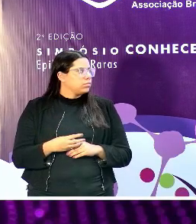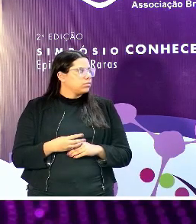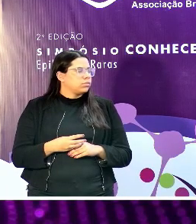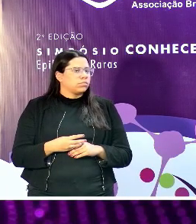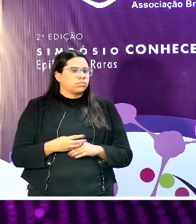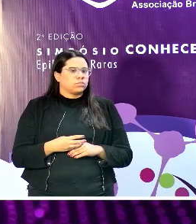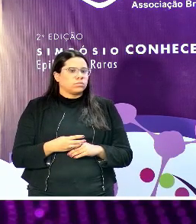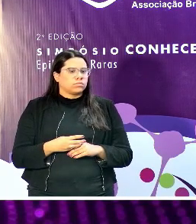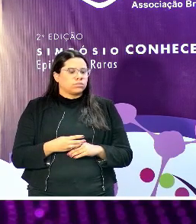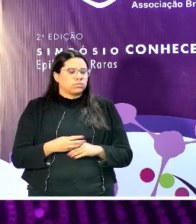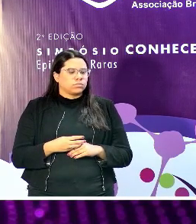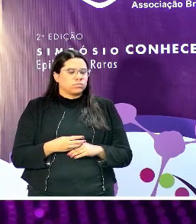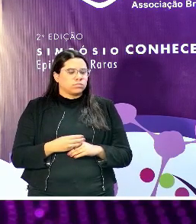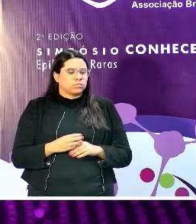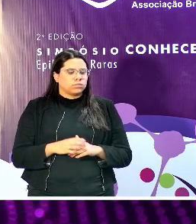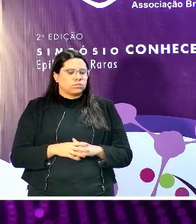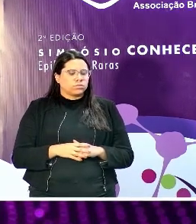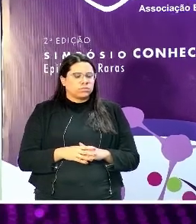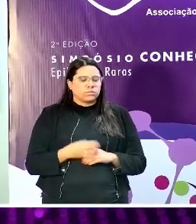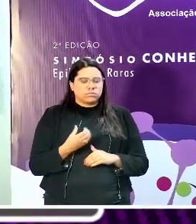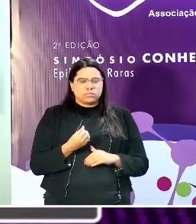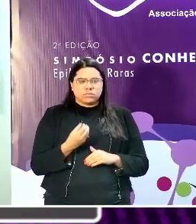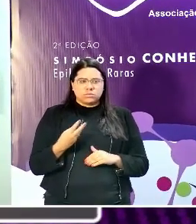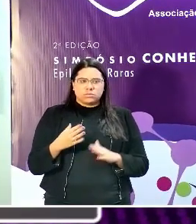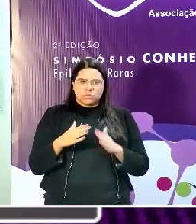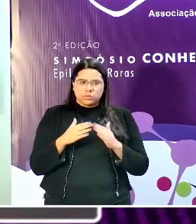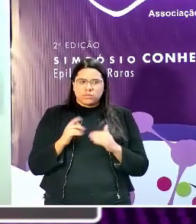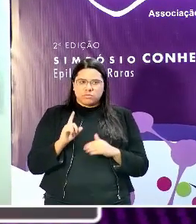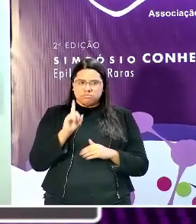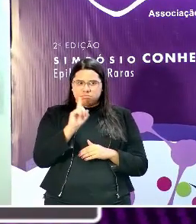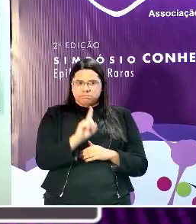Está aqui? Aí, 63, por favor.